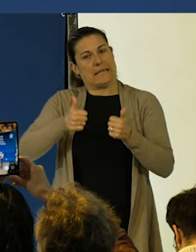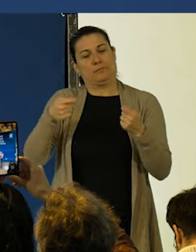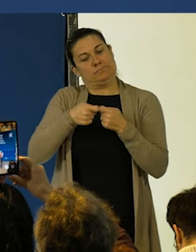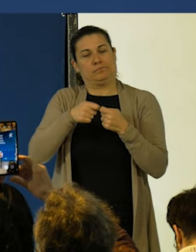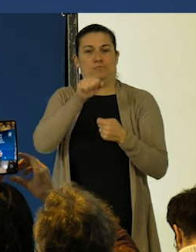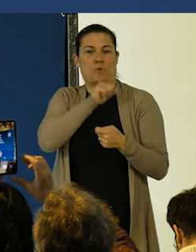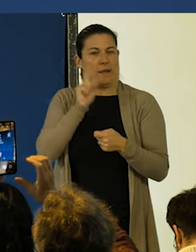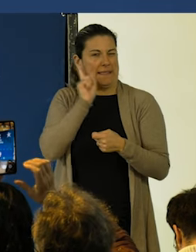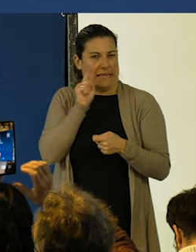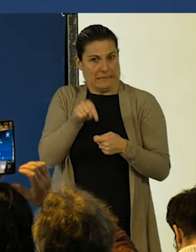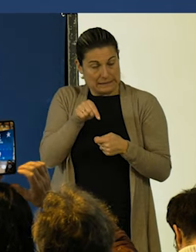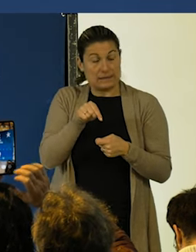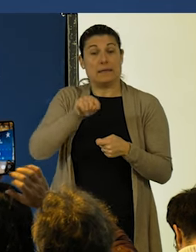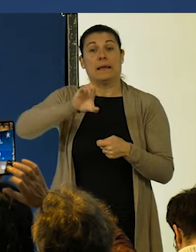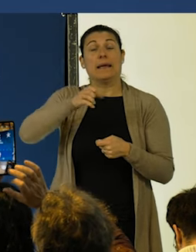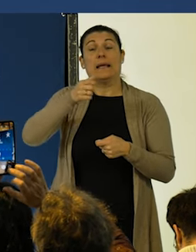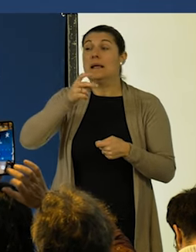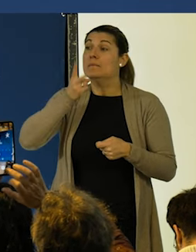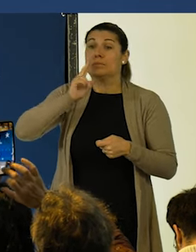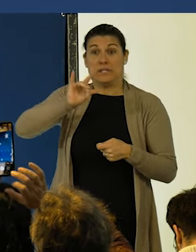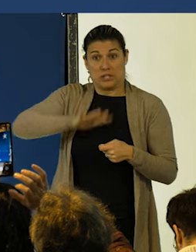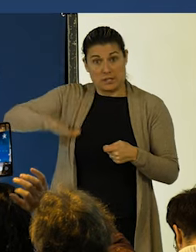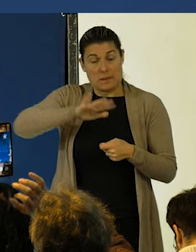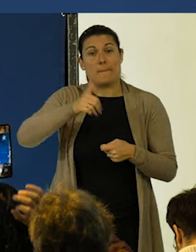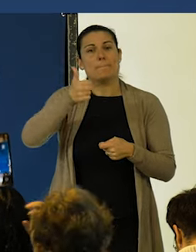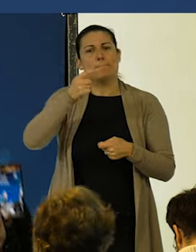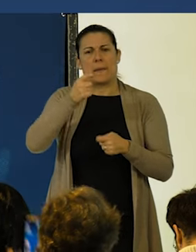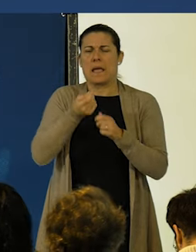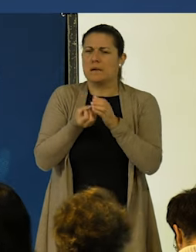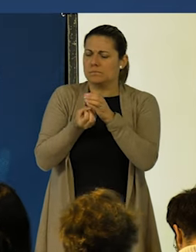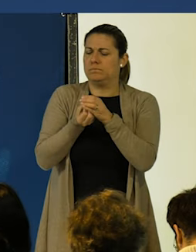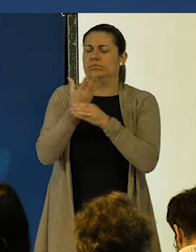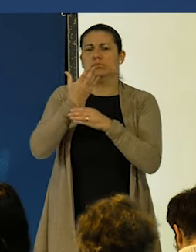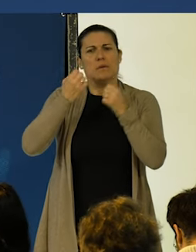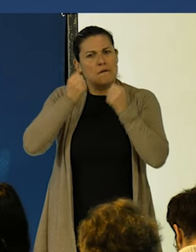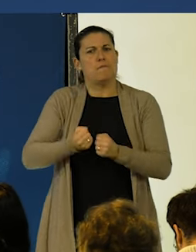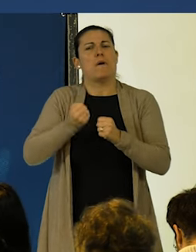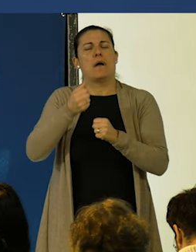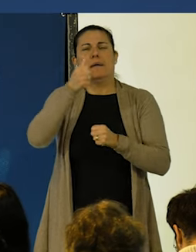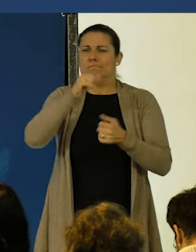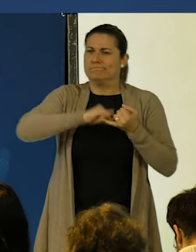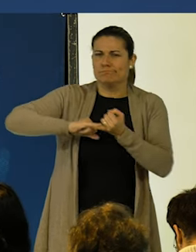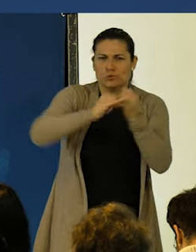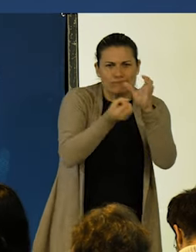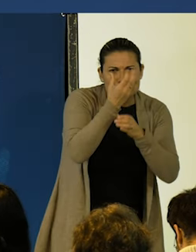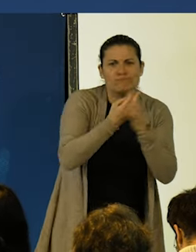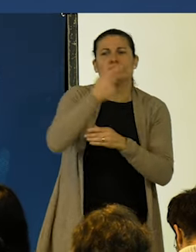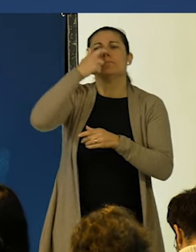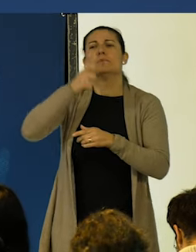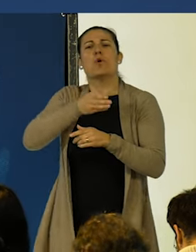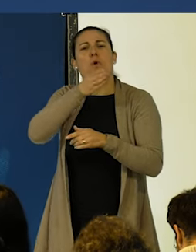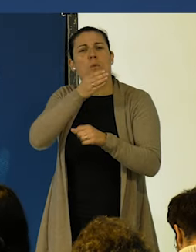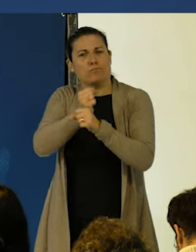data. Um distrito onde o Bloco de Esquerda tem raízes profundas, nas coletividades, na luta dos ferroviários, na